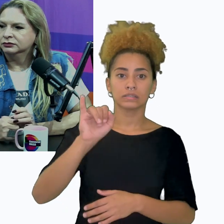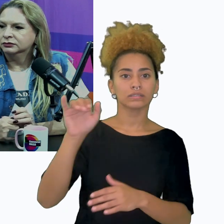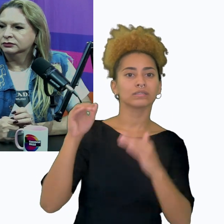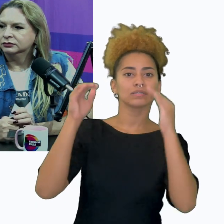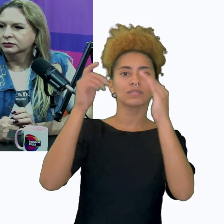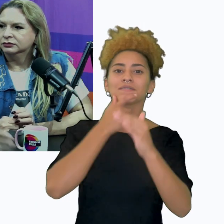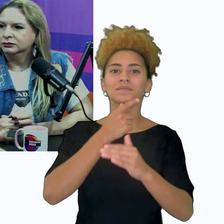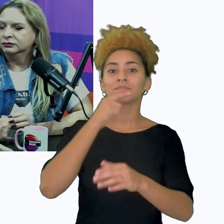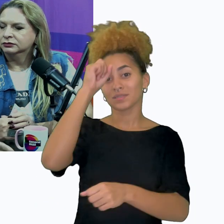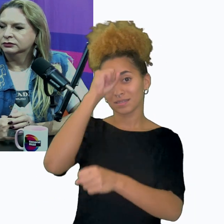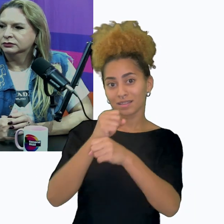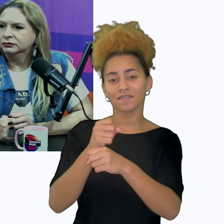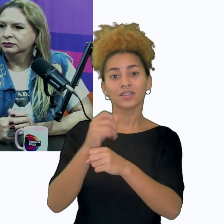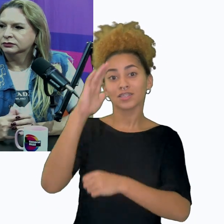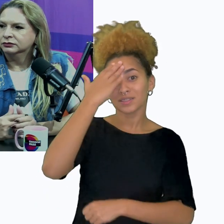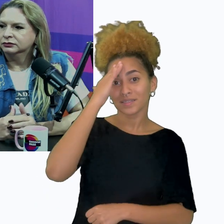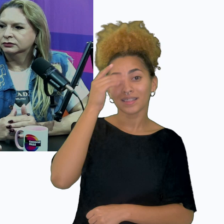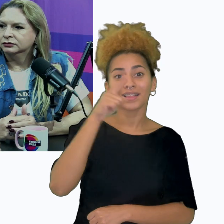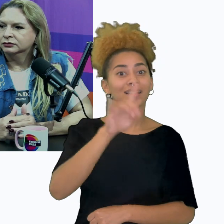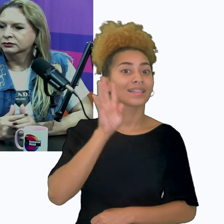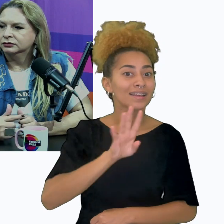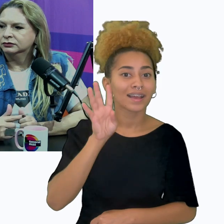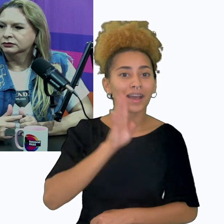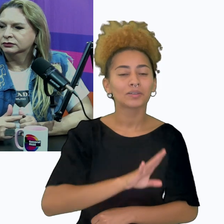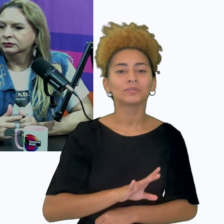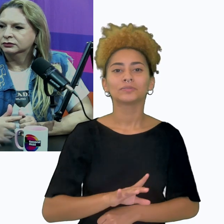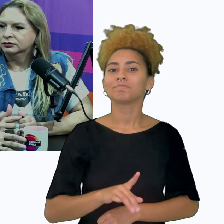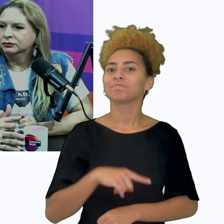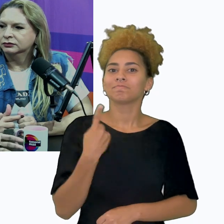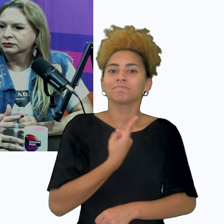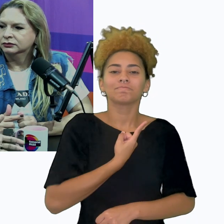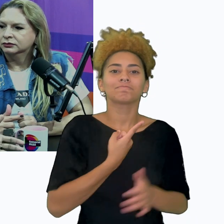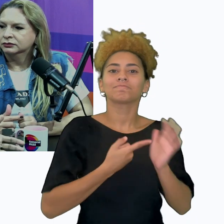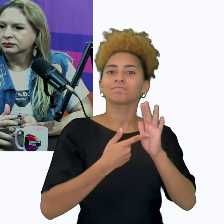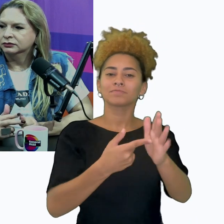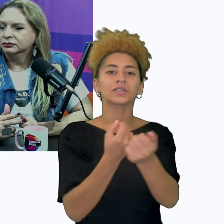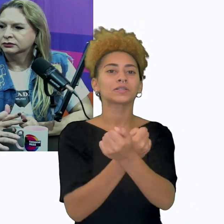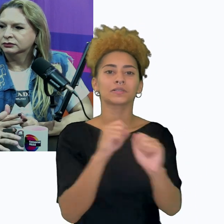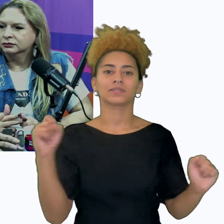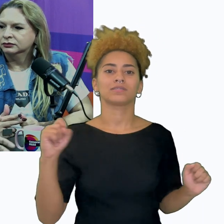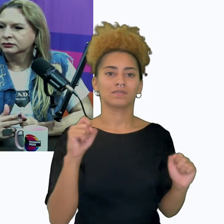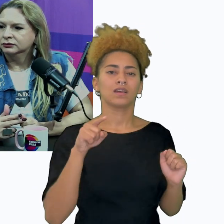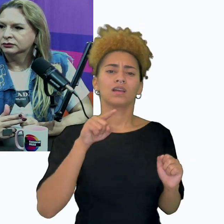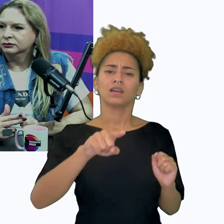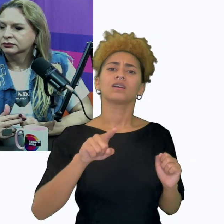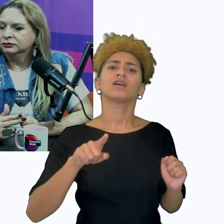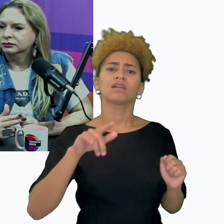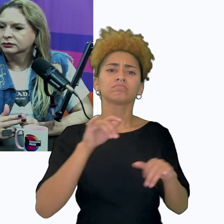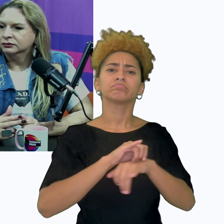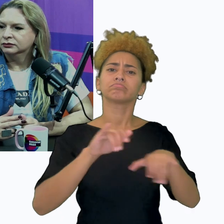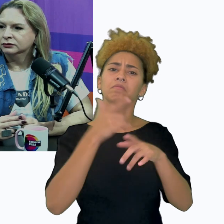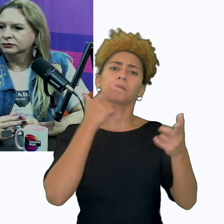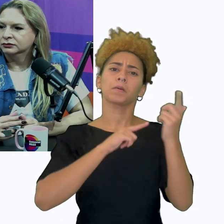Se o superintendente não tiver a cabeça boa pra entender que aquilo ali é legal, fodeu. Não vai adiantar o Glitter